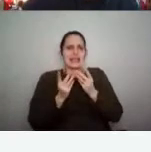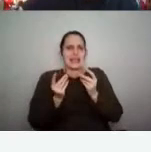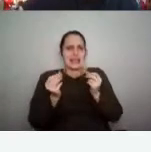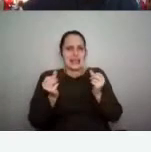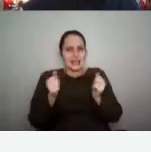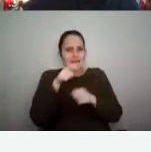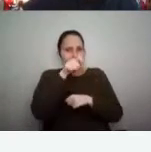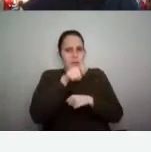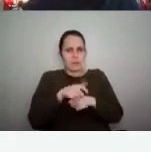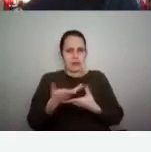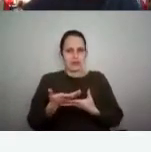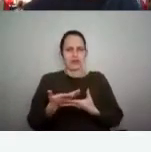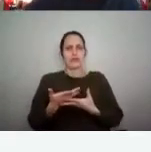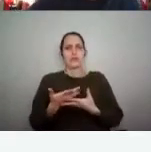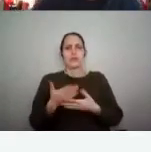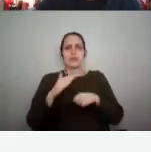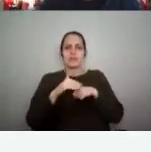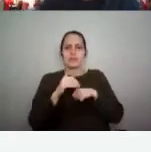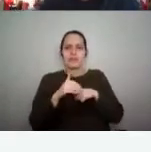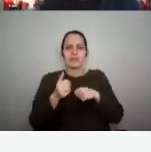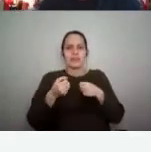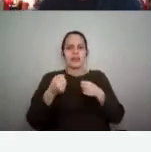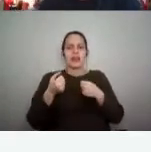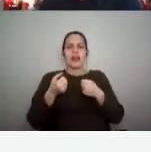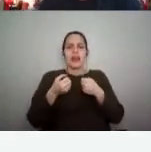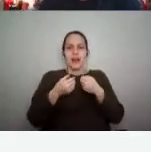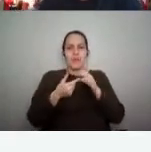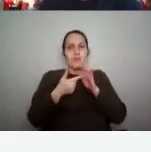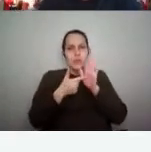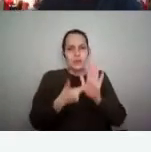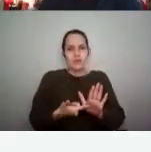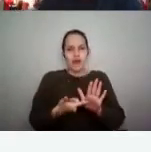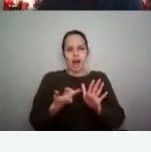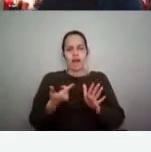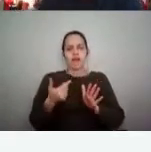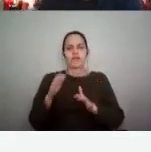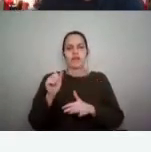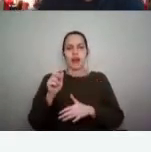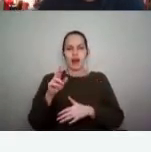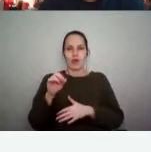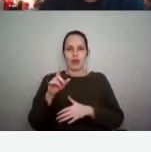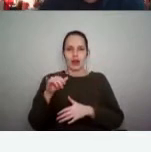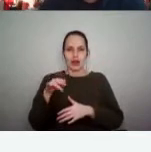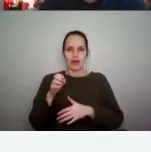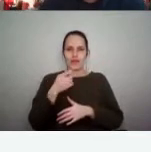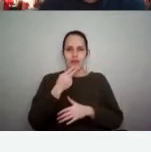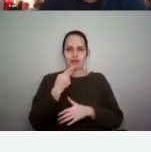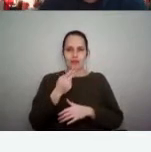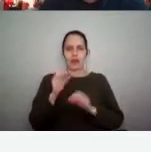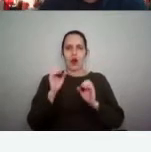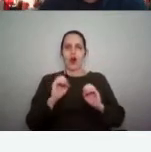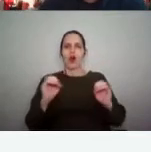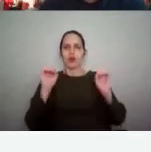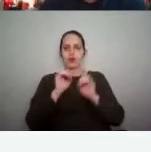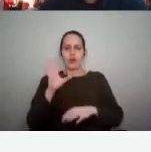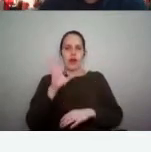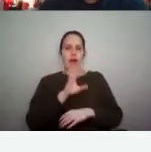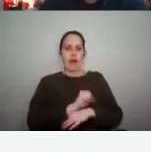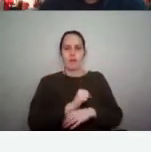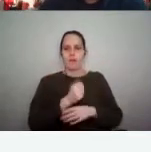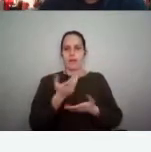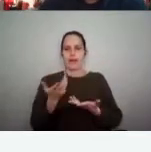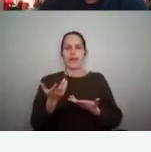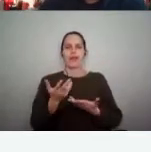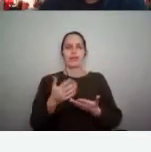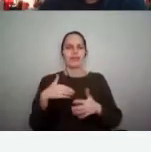em dividir o teu sonho conosco, diz a Caroline Rappold. Excelente, adorei a integração, parabéns. Então, aí vai um